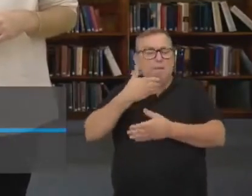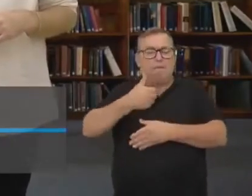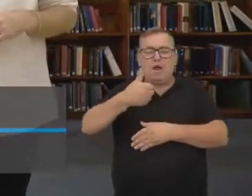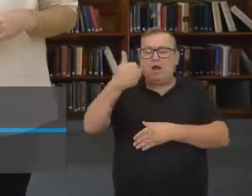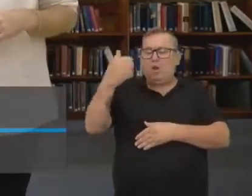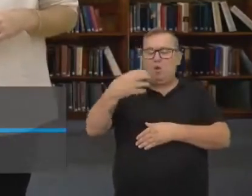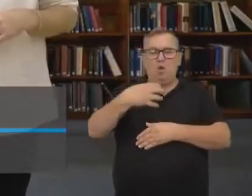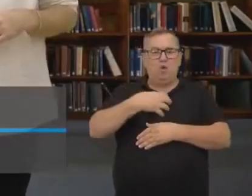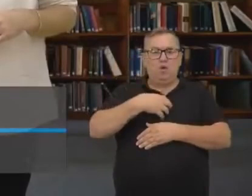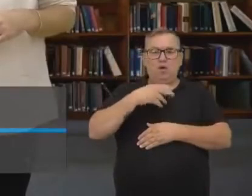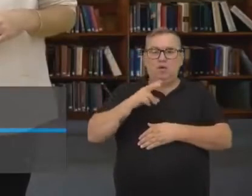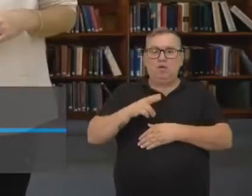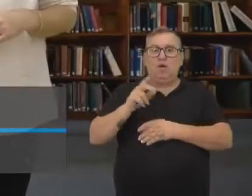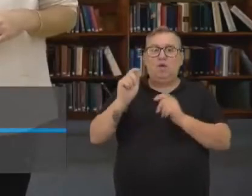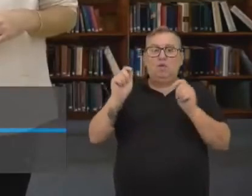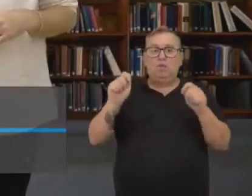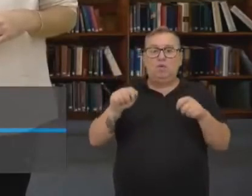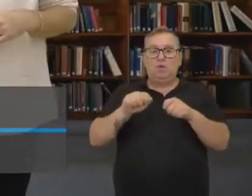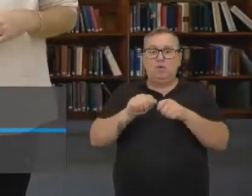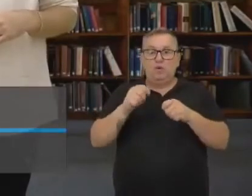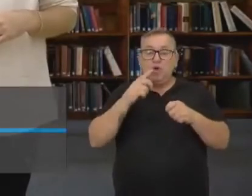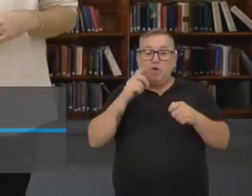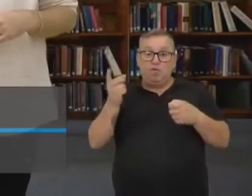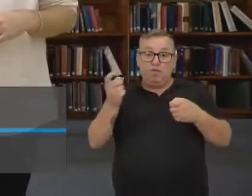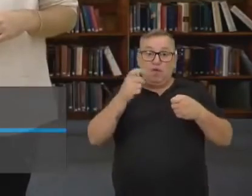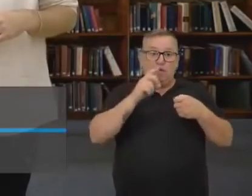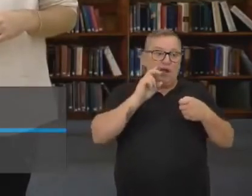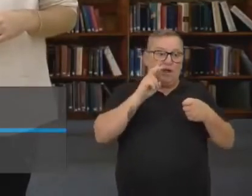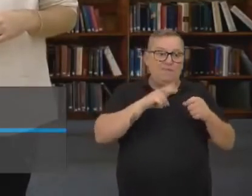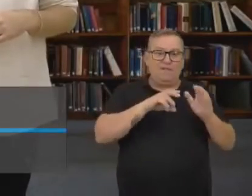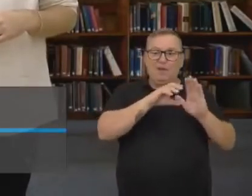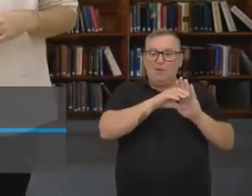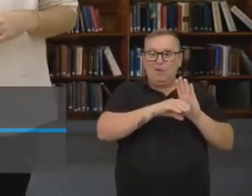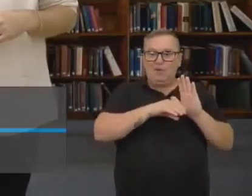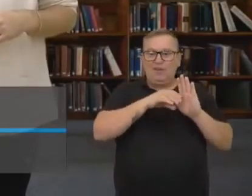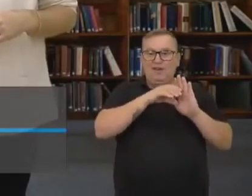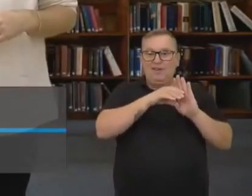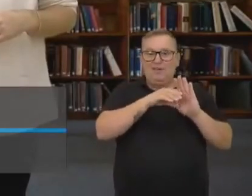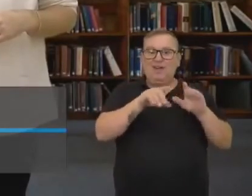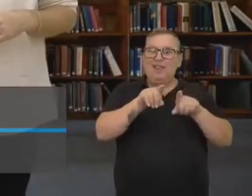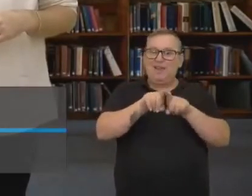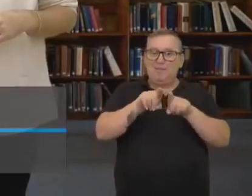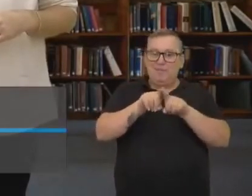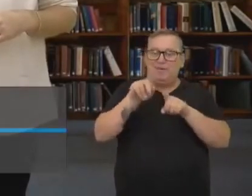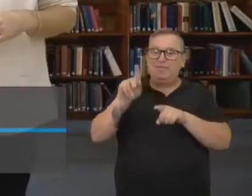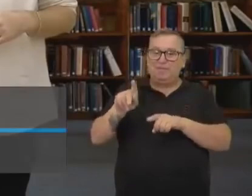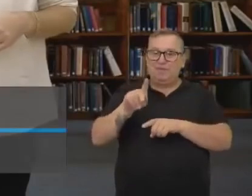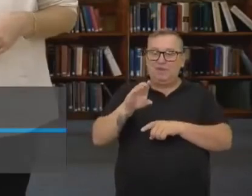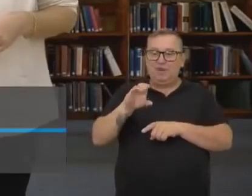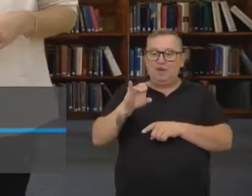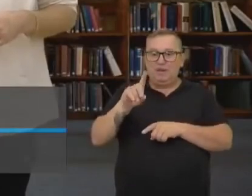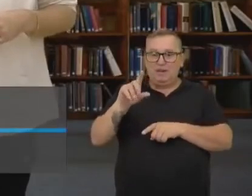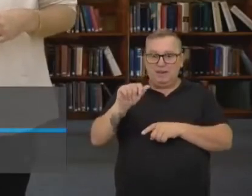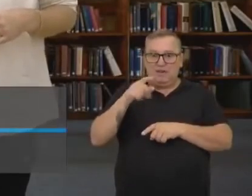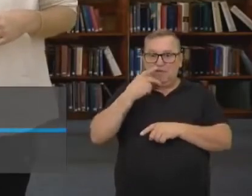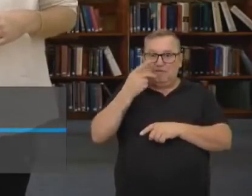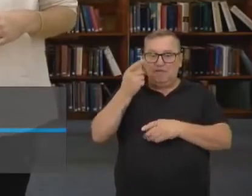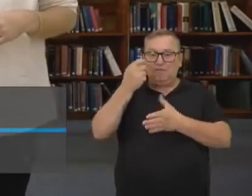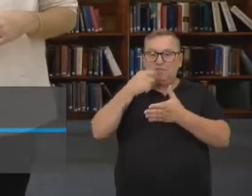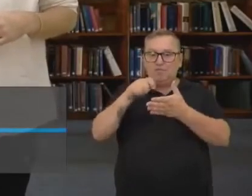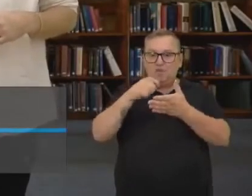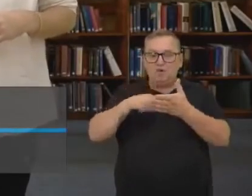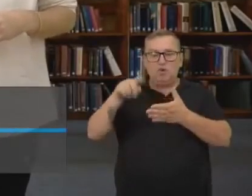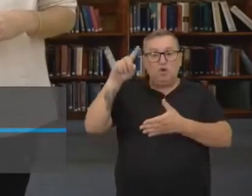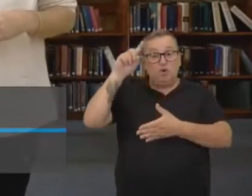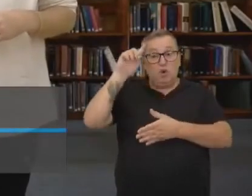possível, sempre podendo voltar e rever conceitos. E aí, a professora Isida comenta que o diário de bordo é o registro do nosso dia a